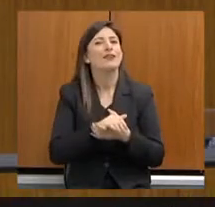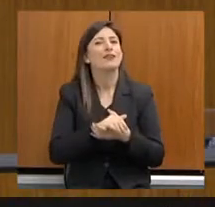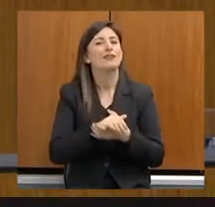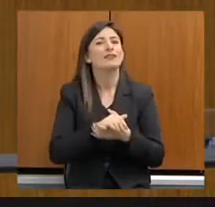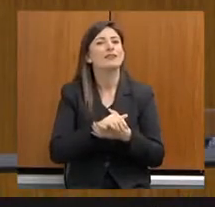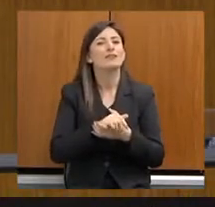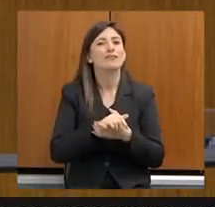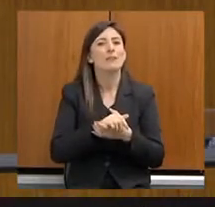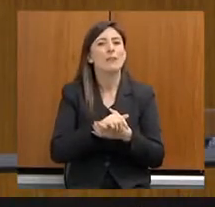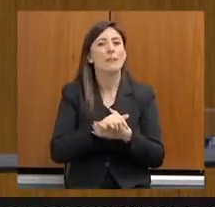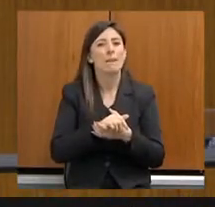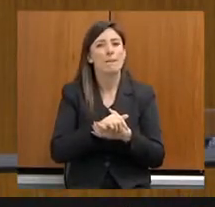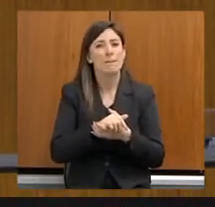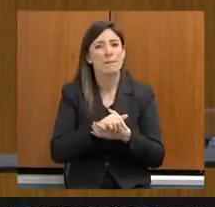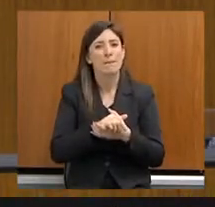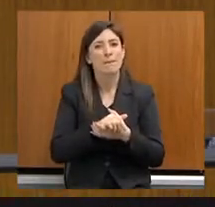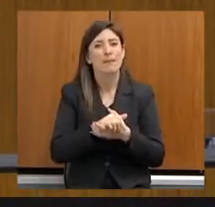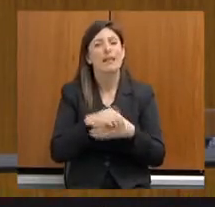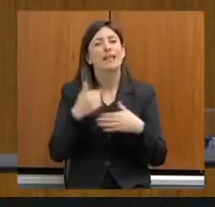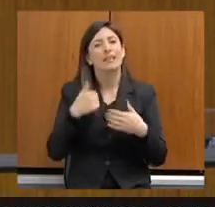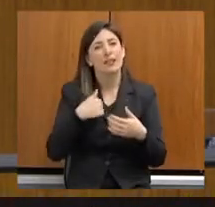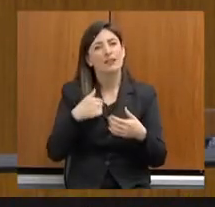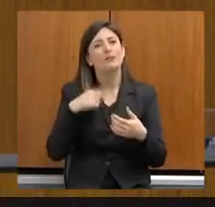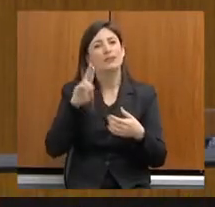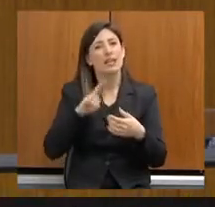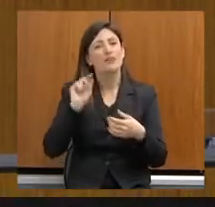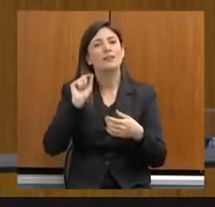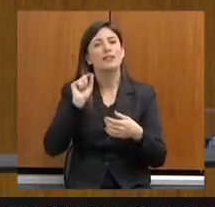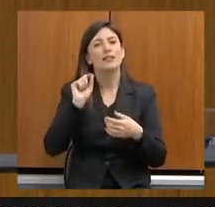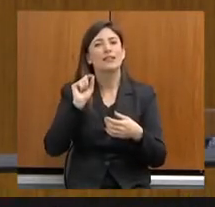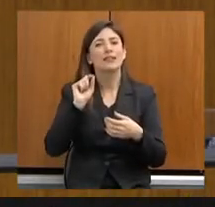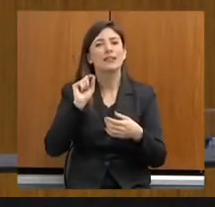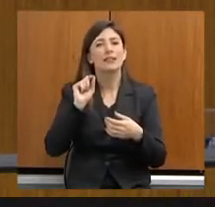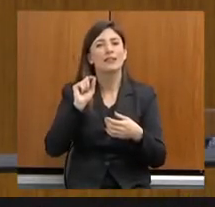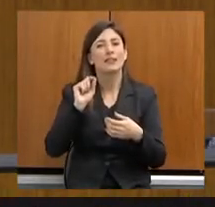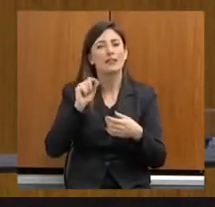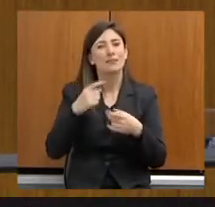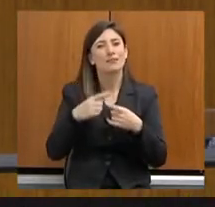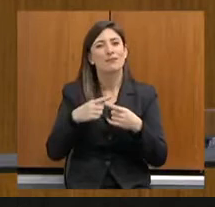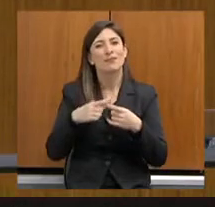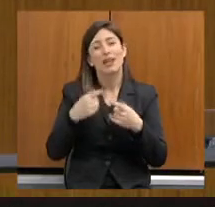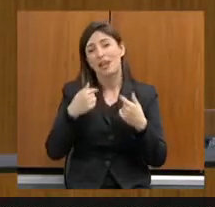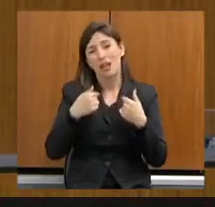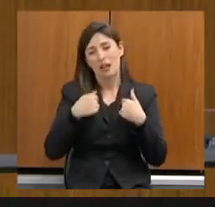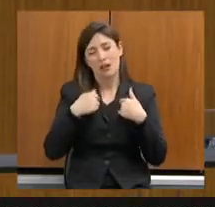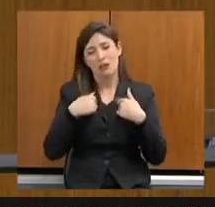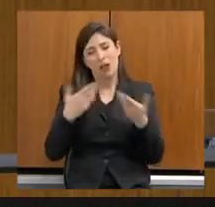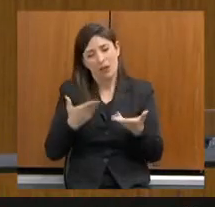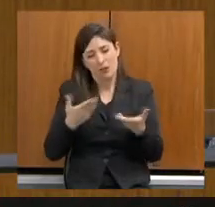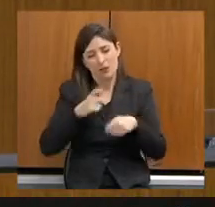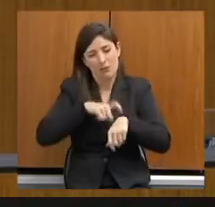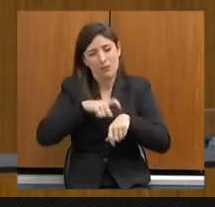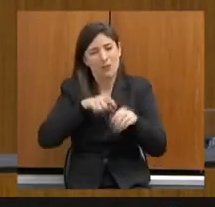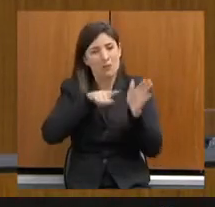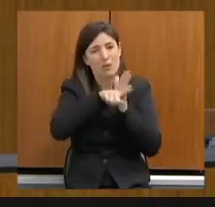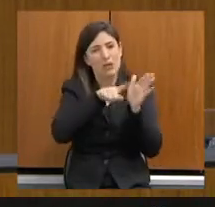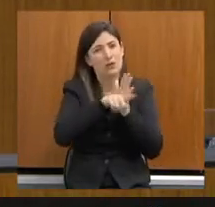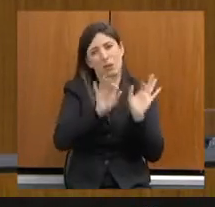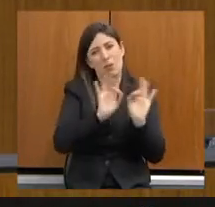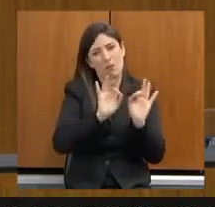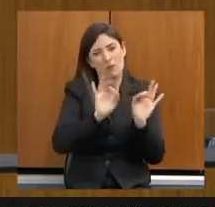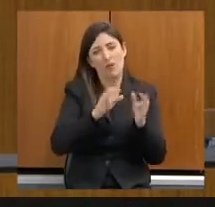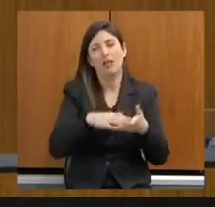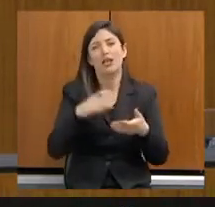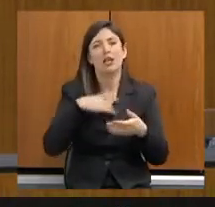a meu tempo da réplica já na minha fala já que não tem o e aqui né a